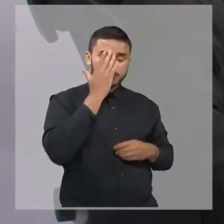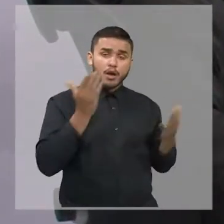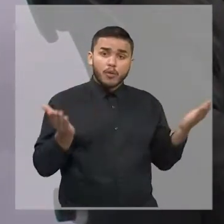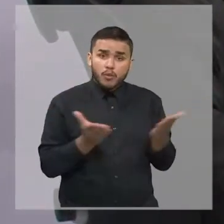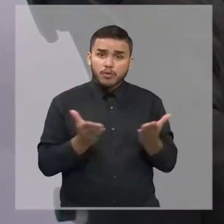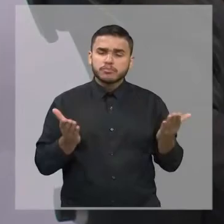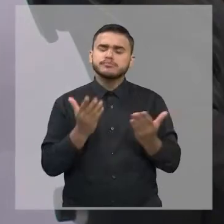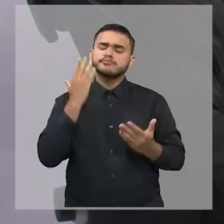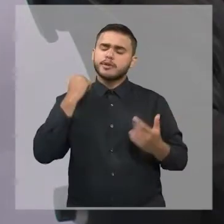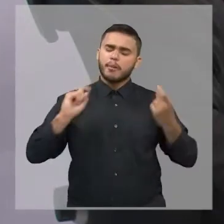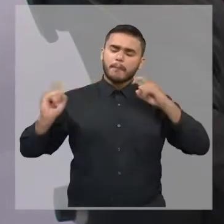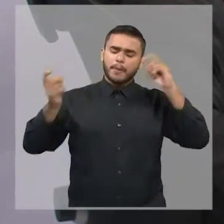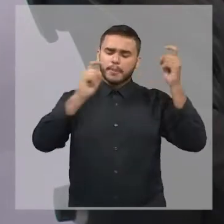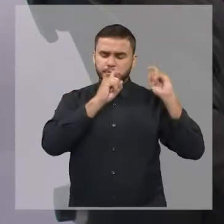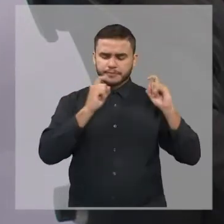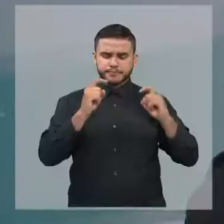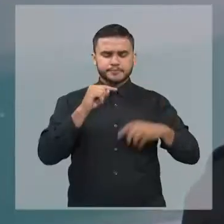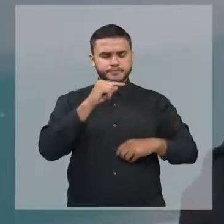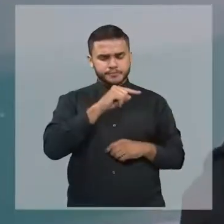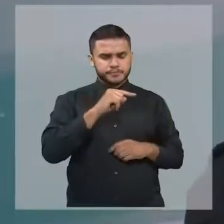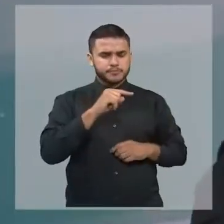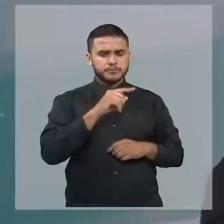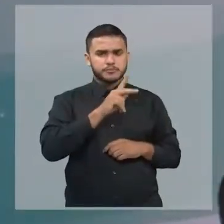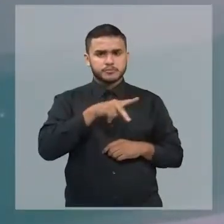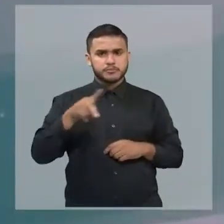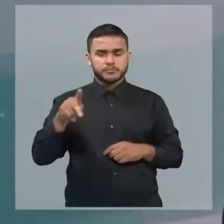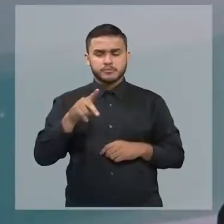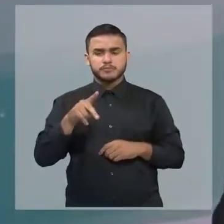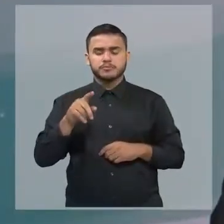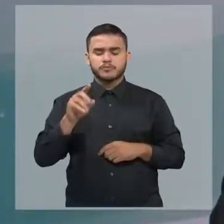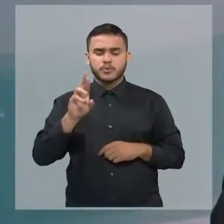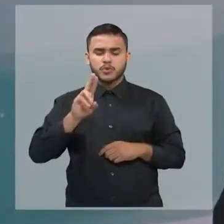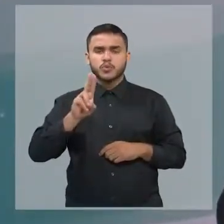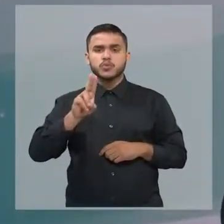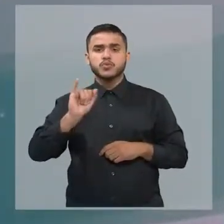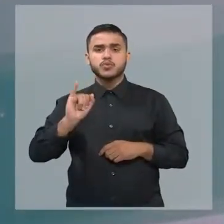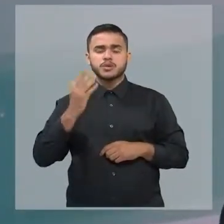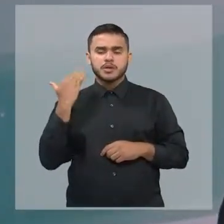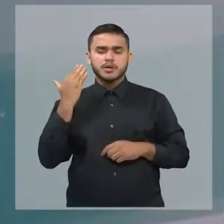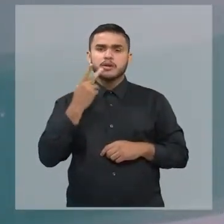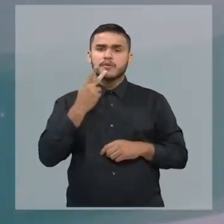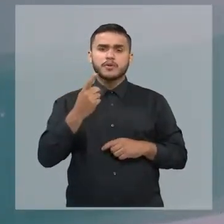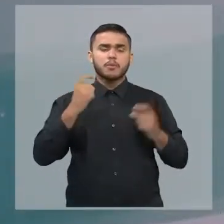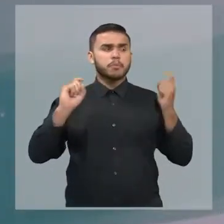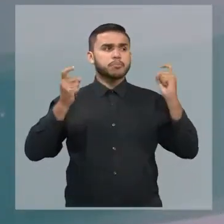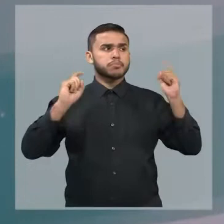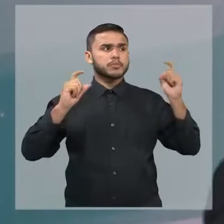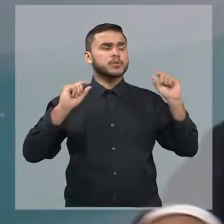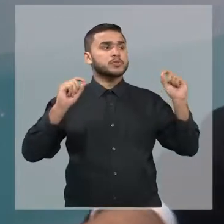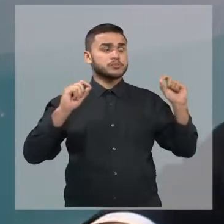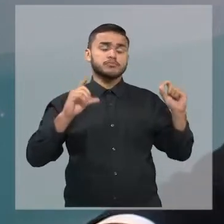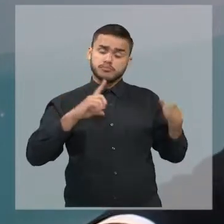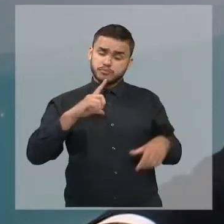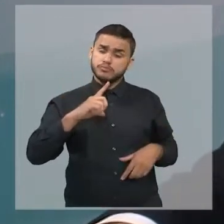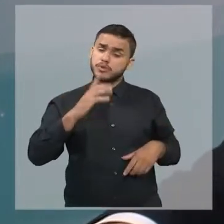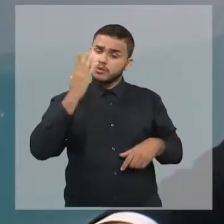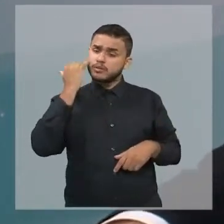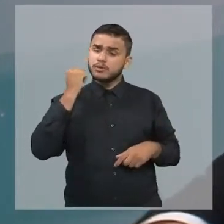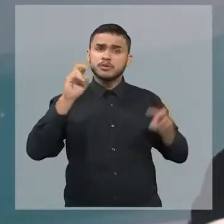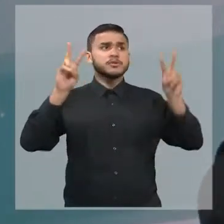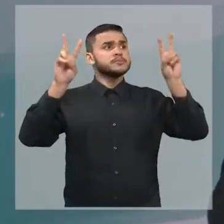está sendo posta, que a gente já discutiu aqui com o professor Rui, num outro programa, a questão é que existe meio